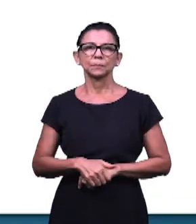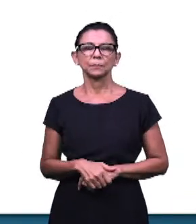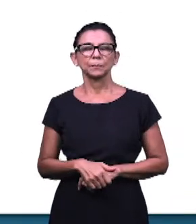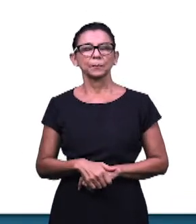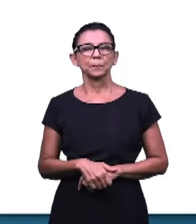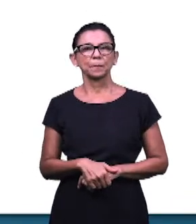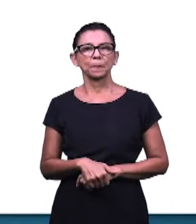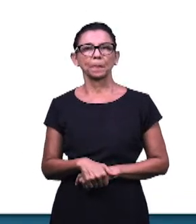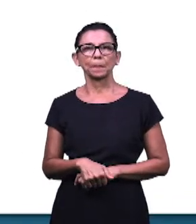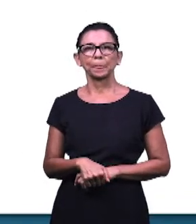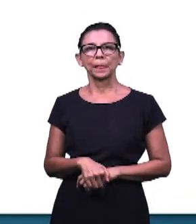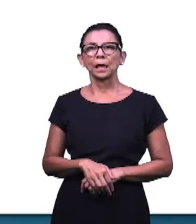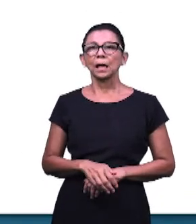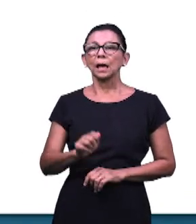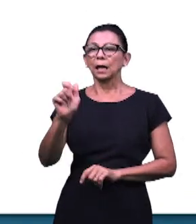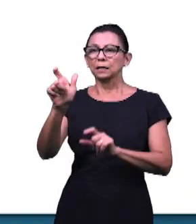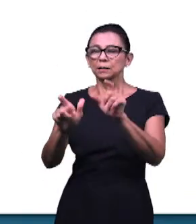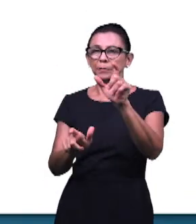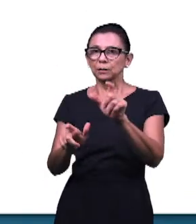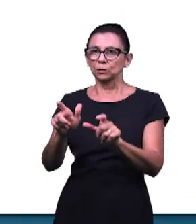cruz